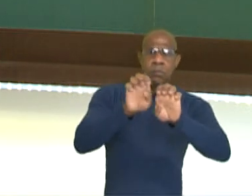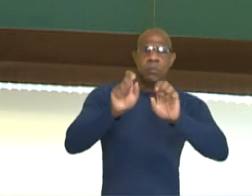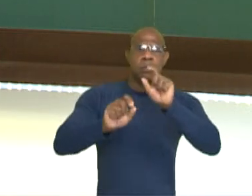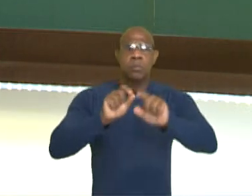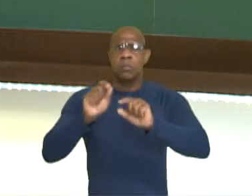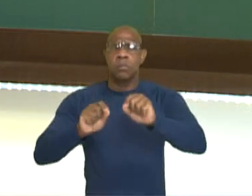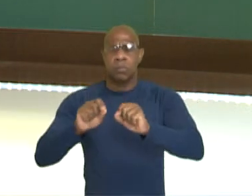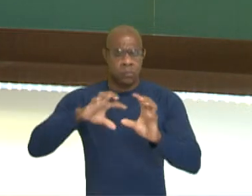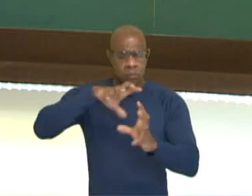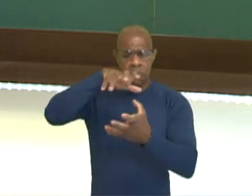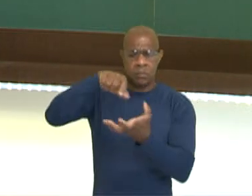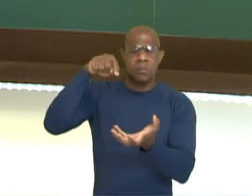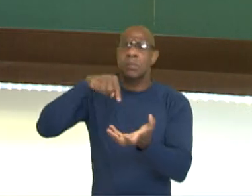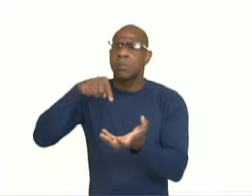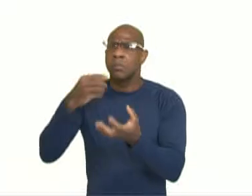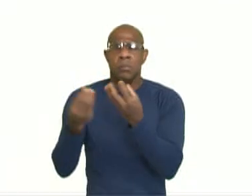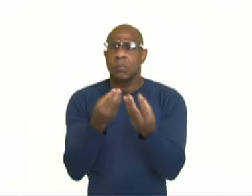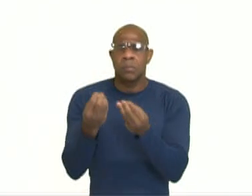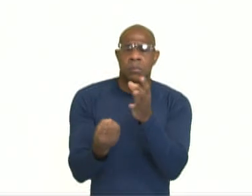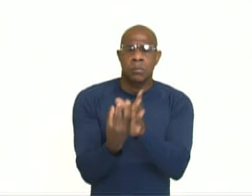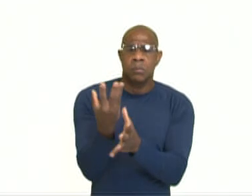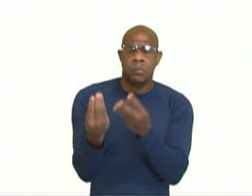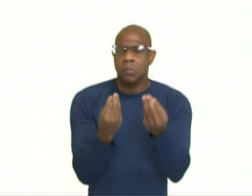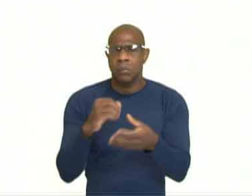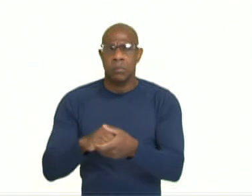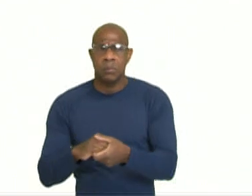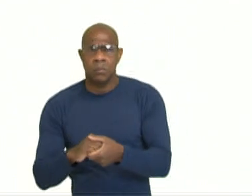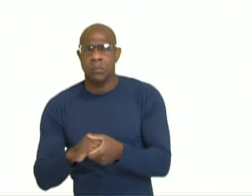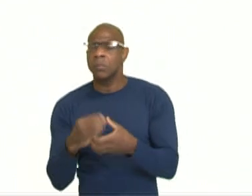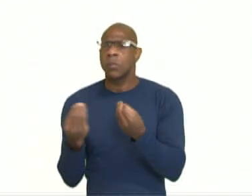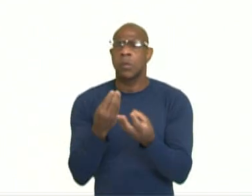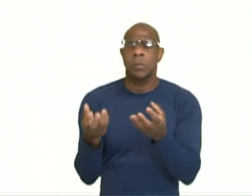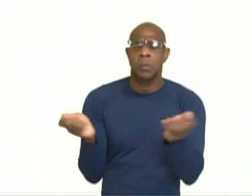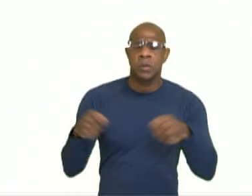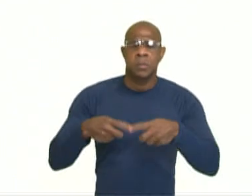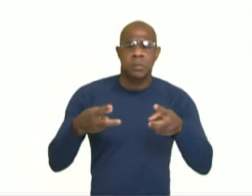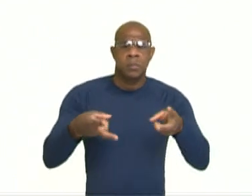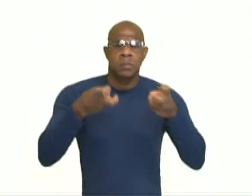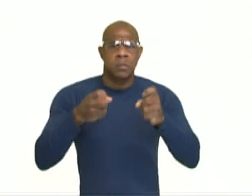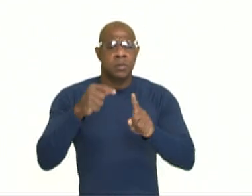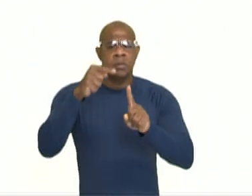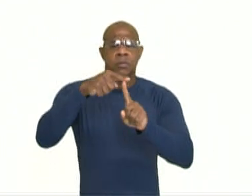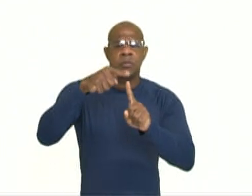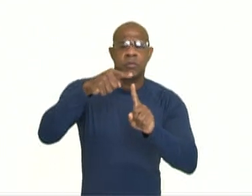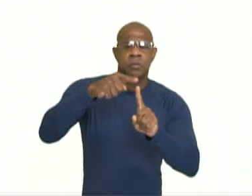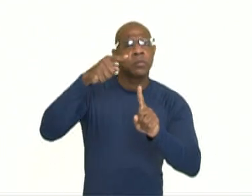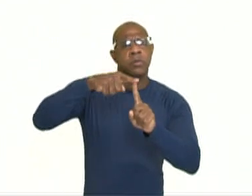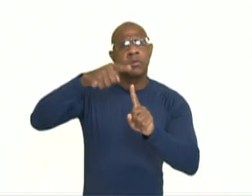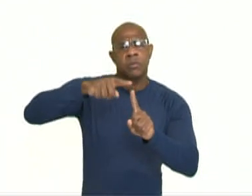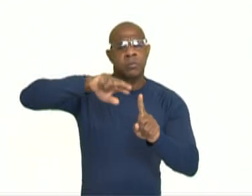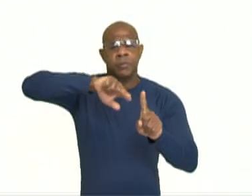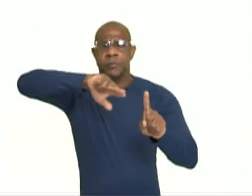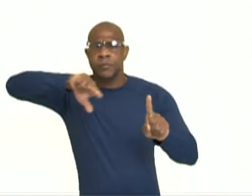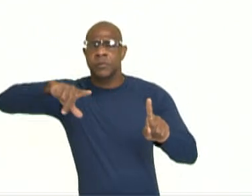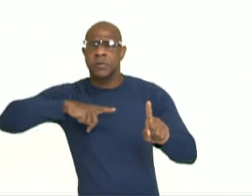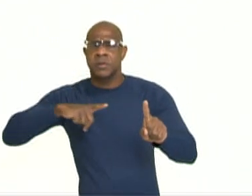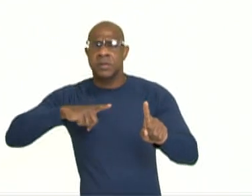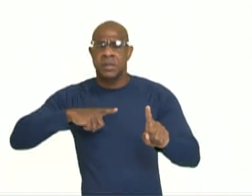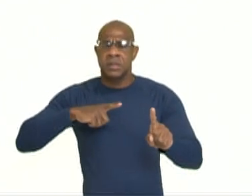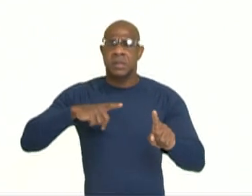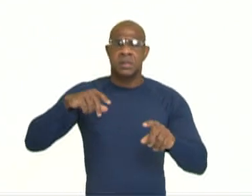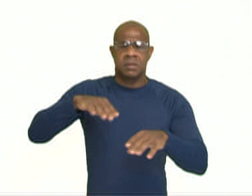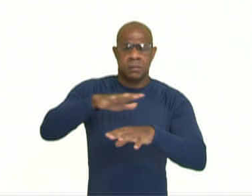que é o planeta Terra? E mais, como podemos identificar essa tipologia que existe dentro da superfície,